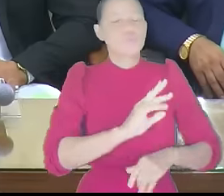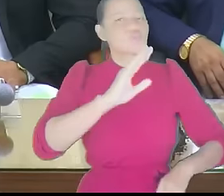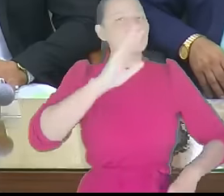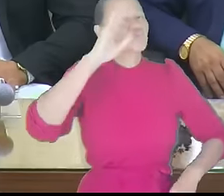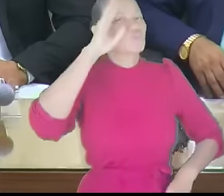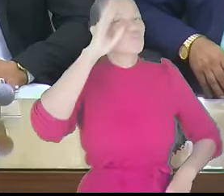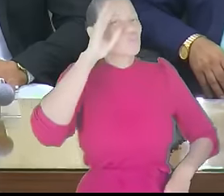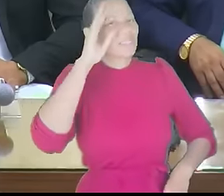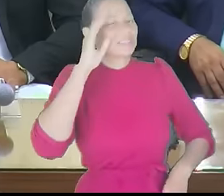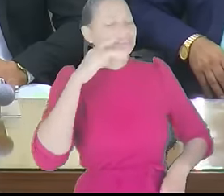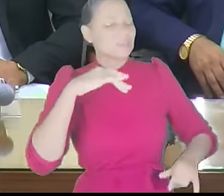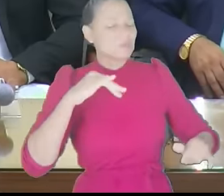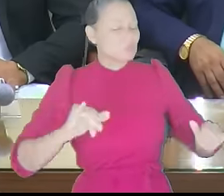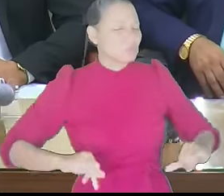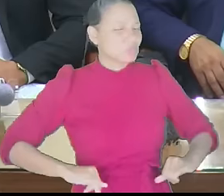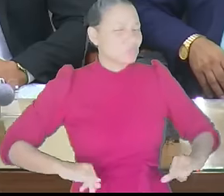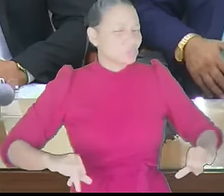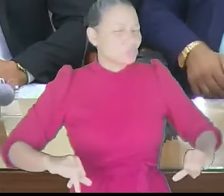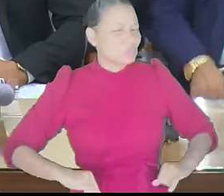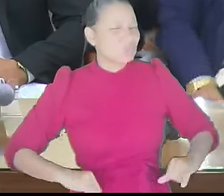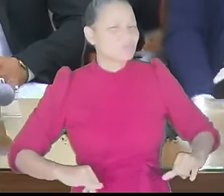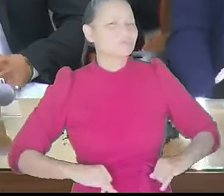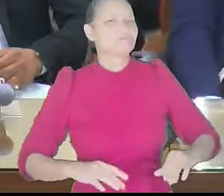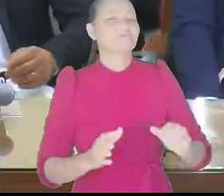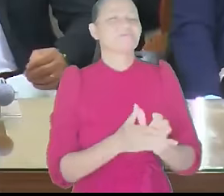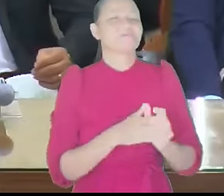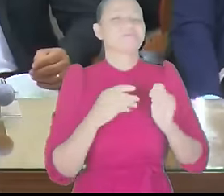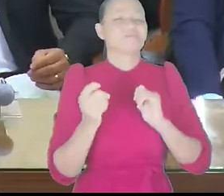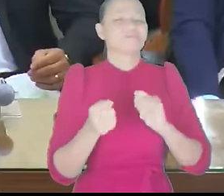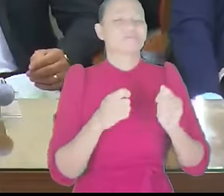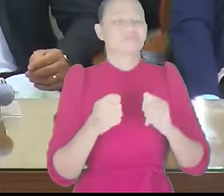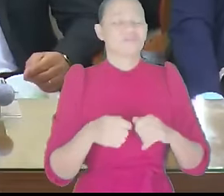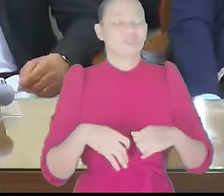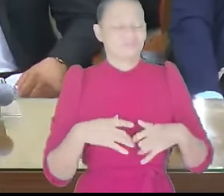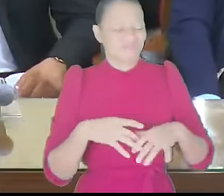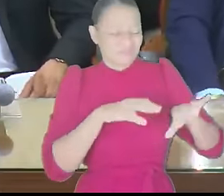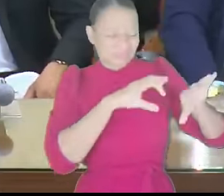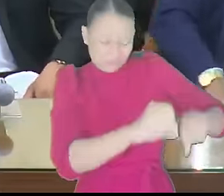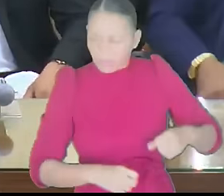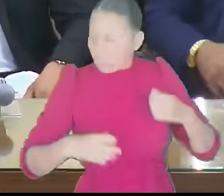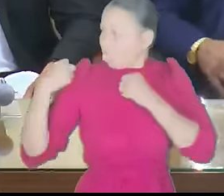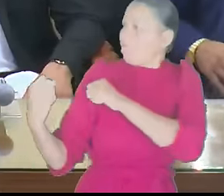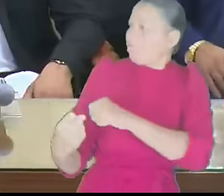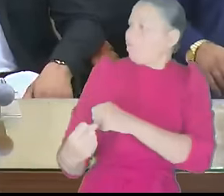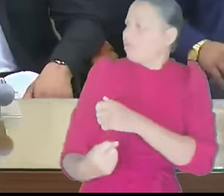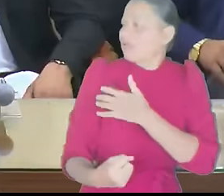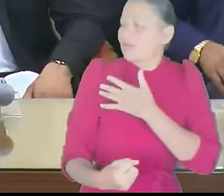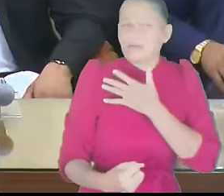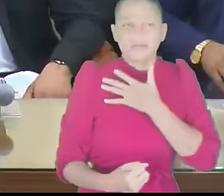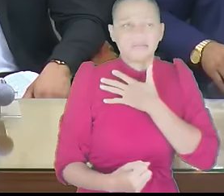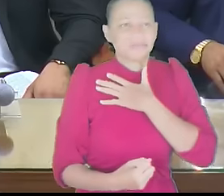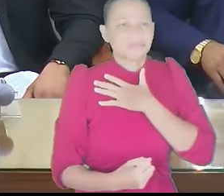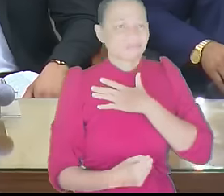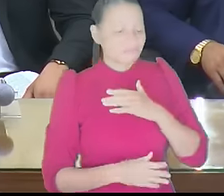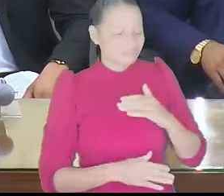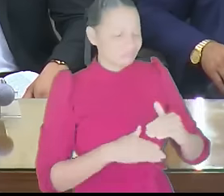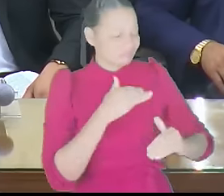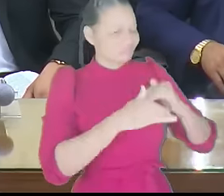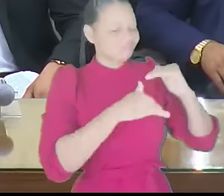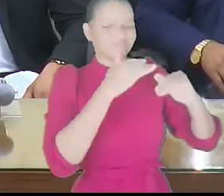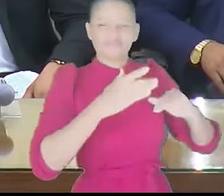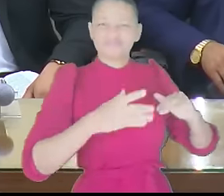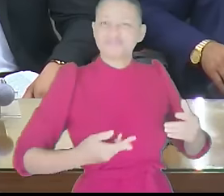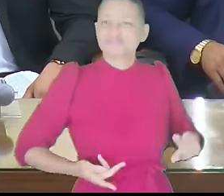Tem pancada, aleluia. Vão tomar teu manto. Tu pode até prosperar